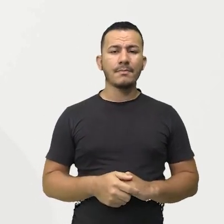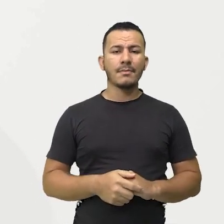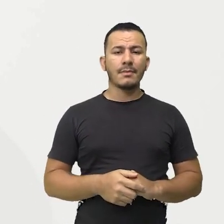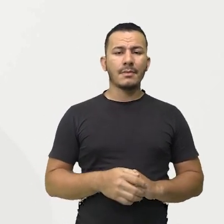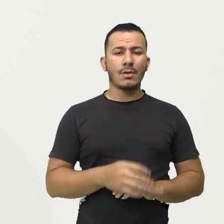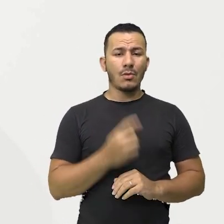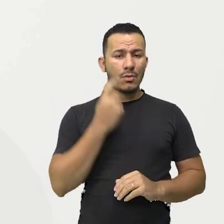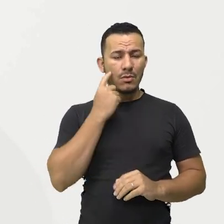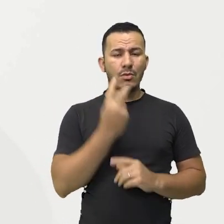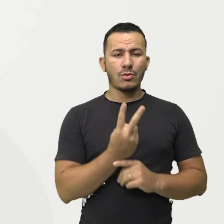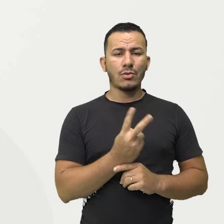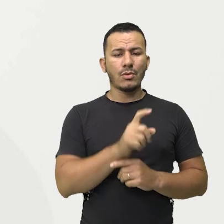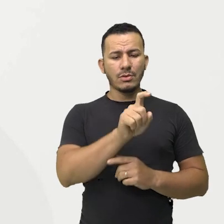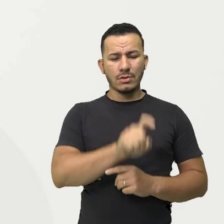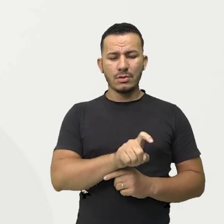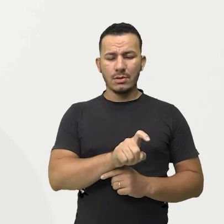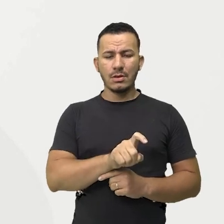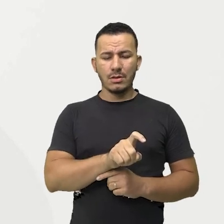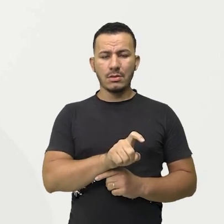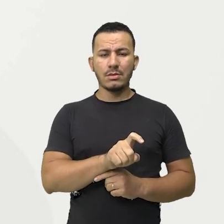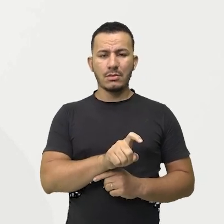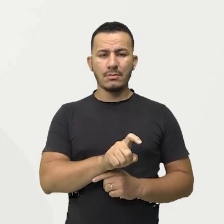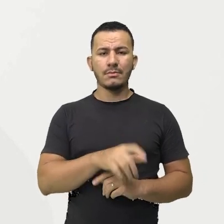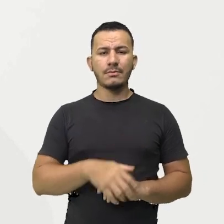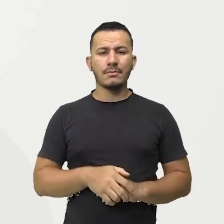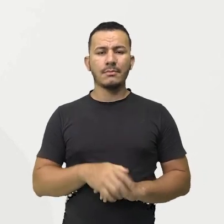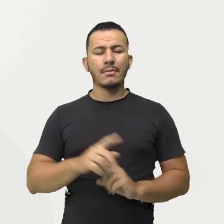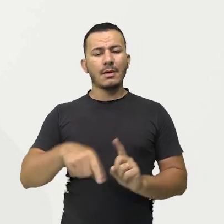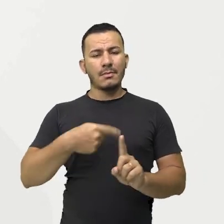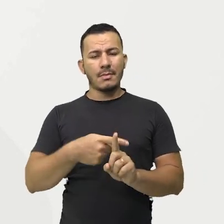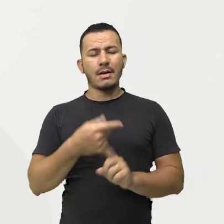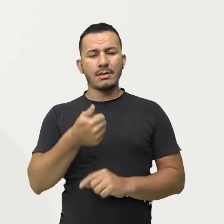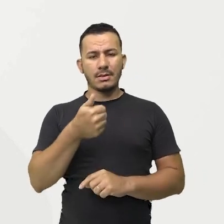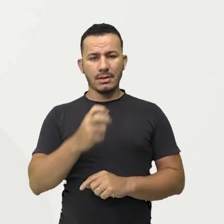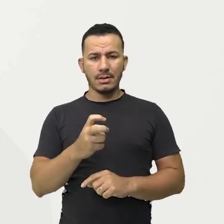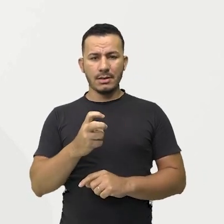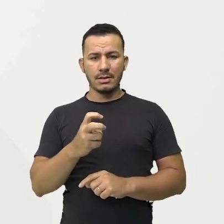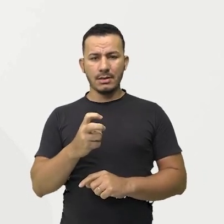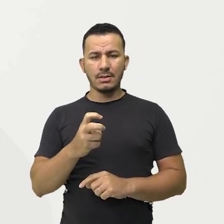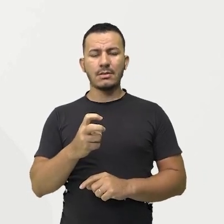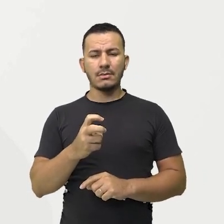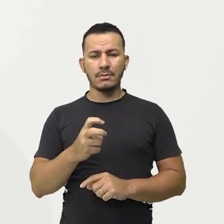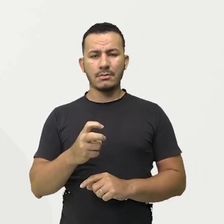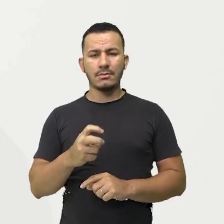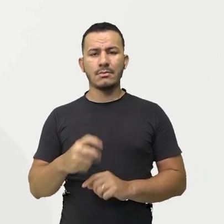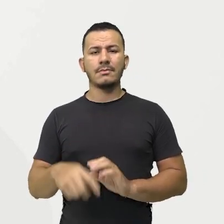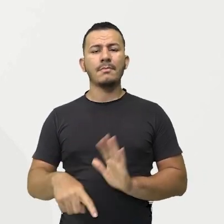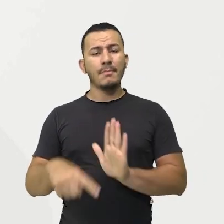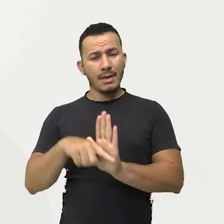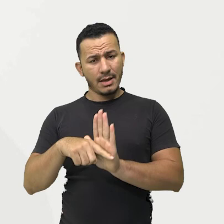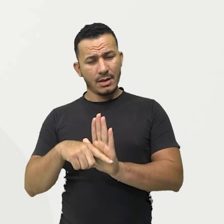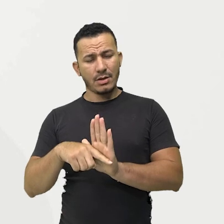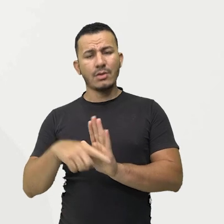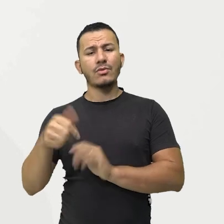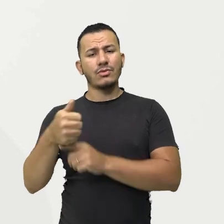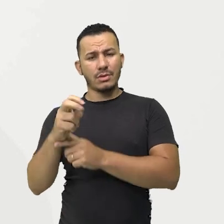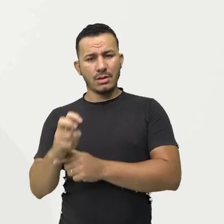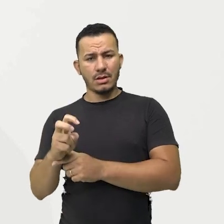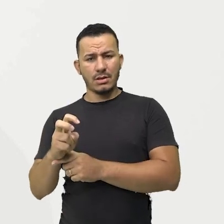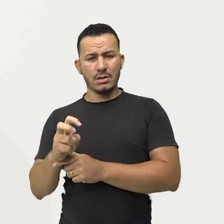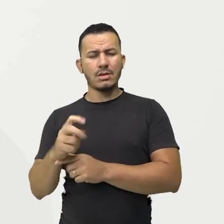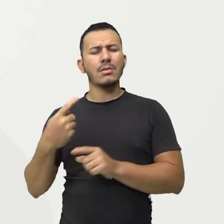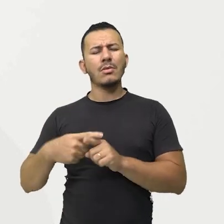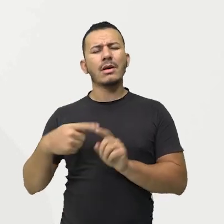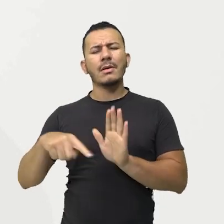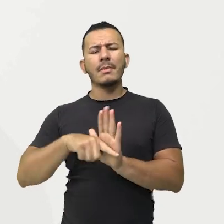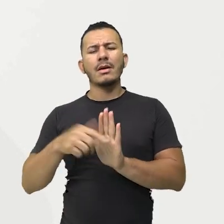2x mais 15 menos 15. Por que